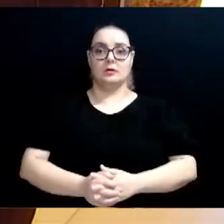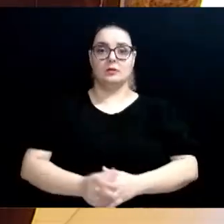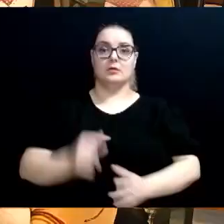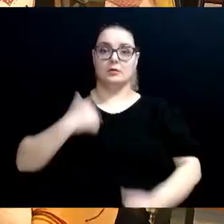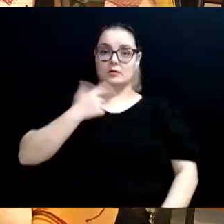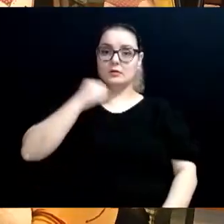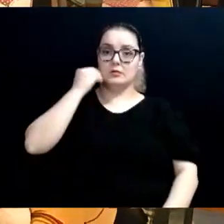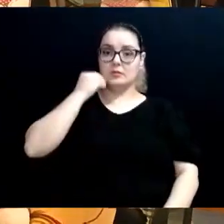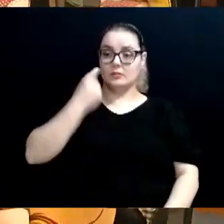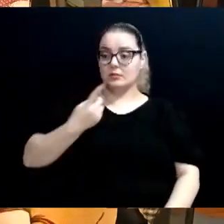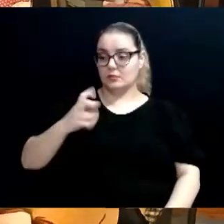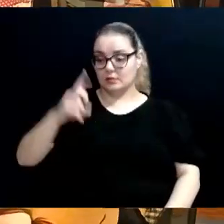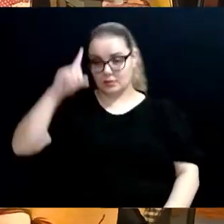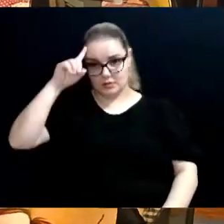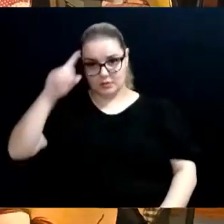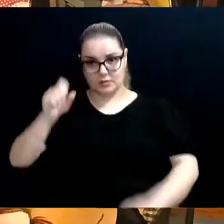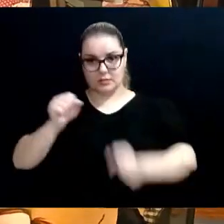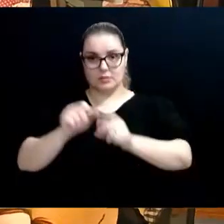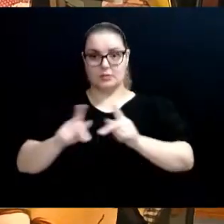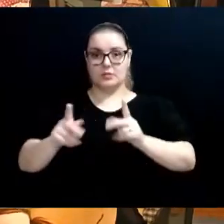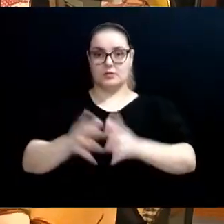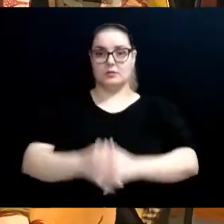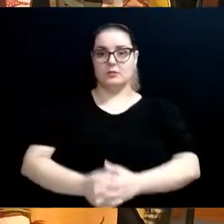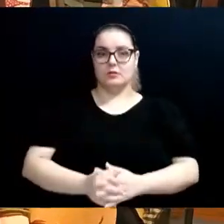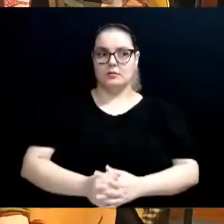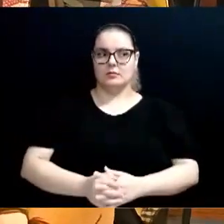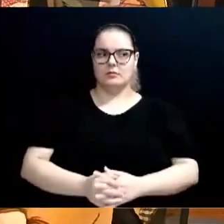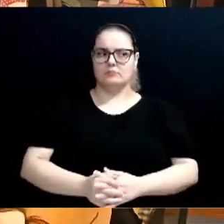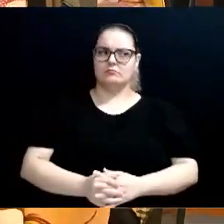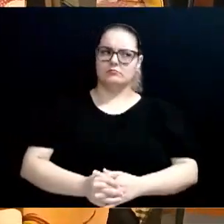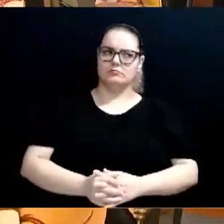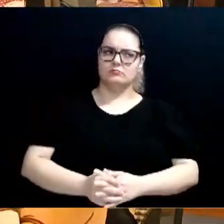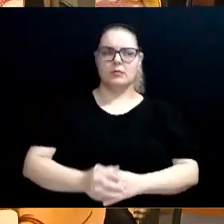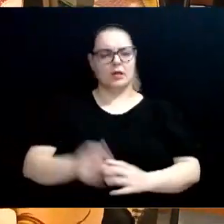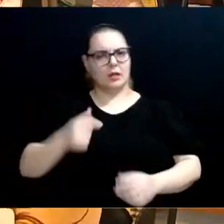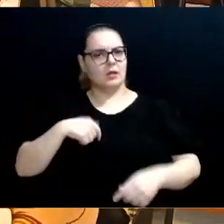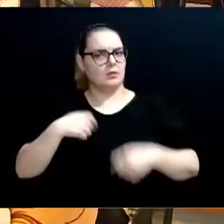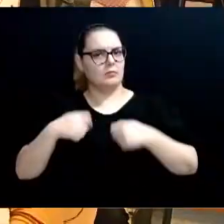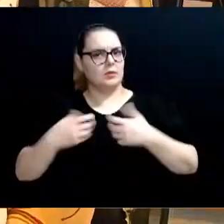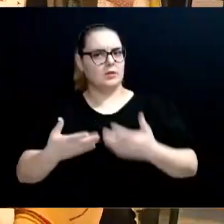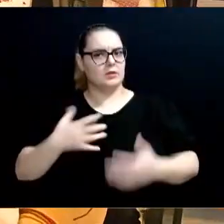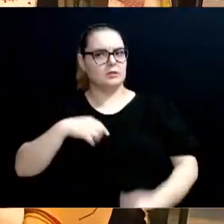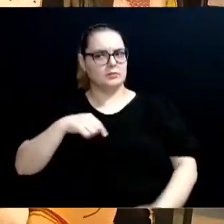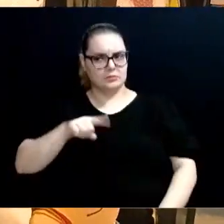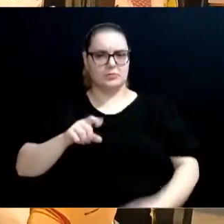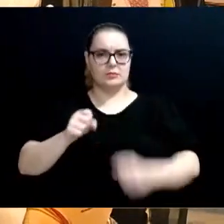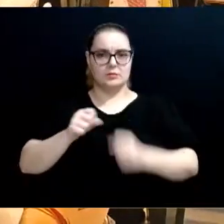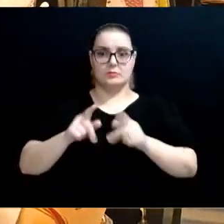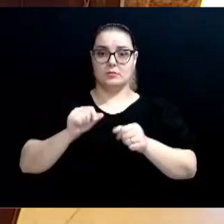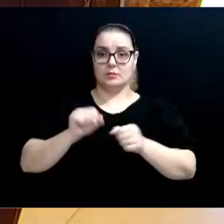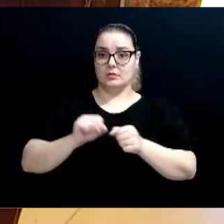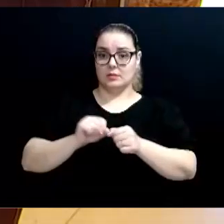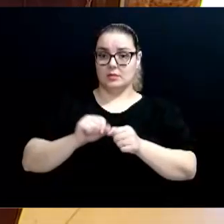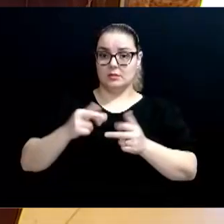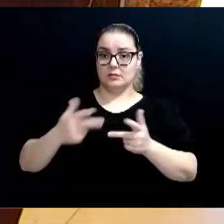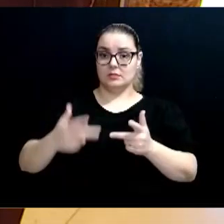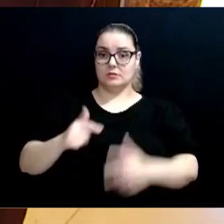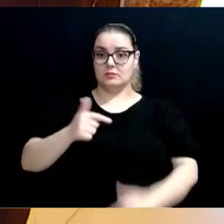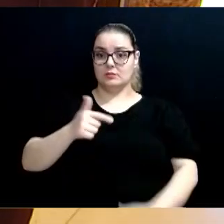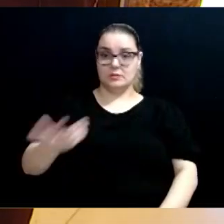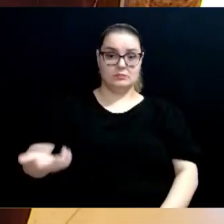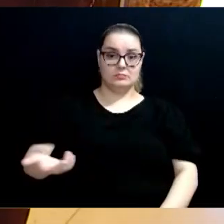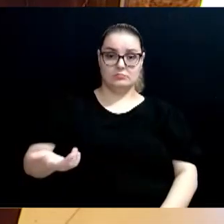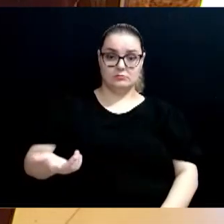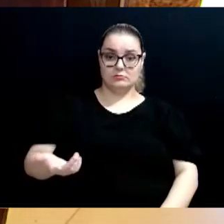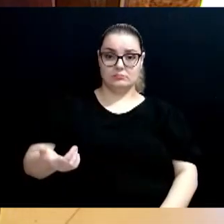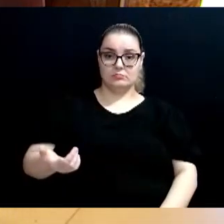todo mundo. Nós vamos fazer uma experiência, 15 dias no shopping. Eu falei, gente, é o que eu preciso, porque assim... Eu fazia as